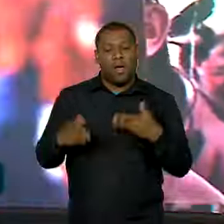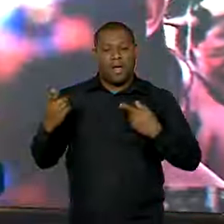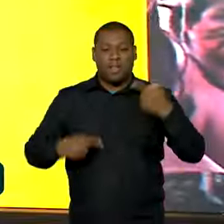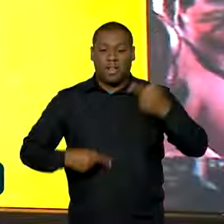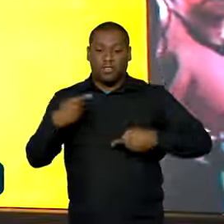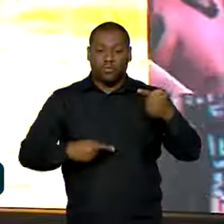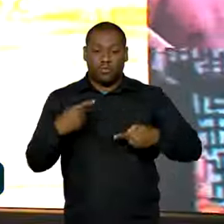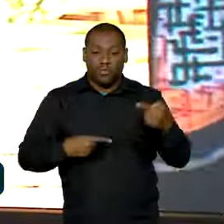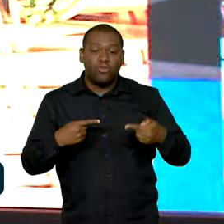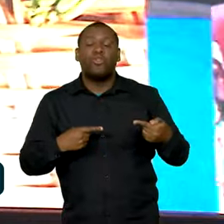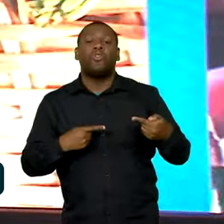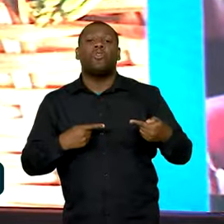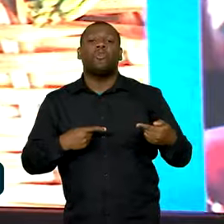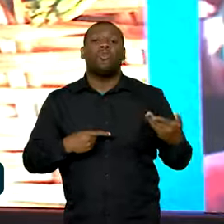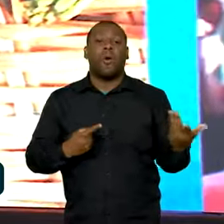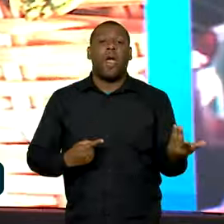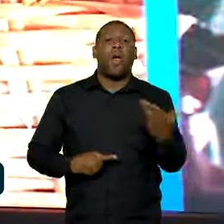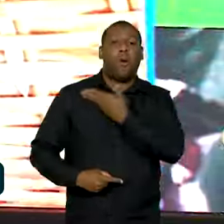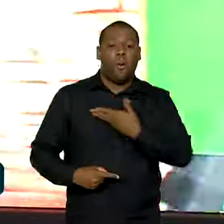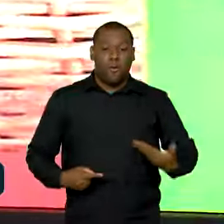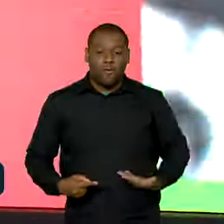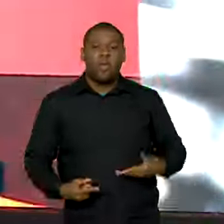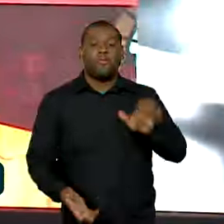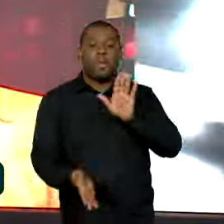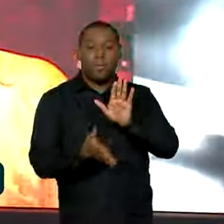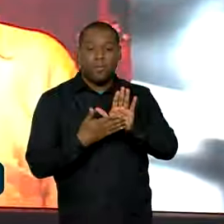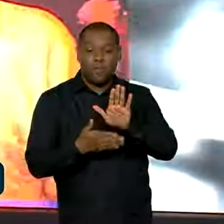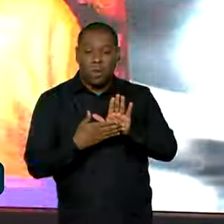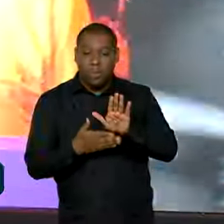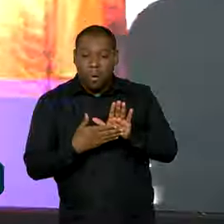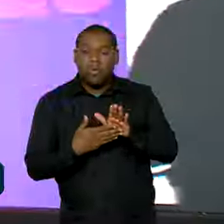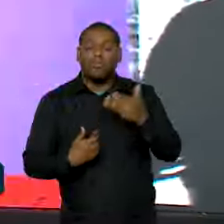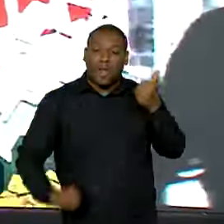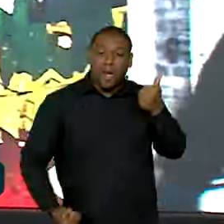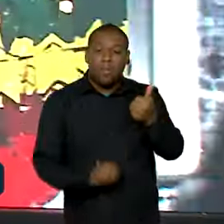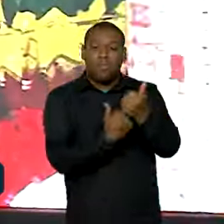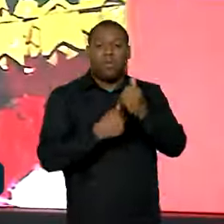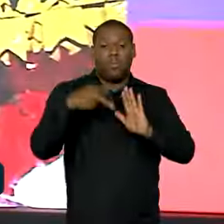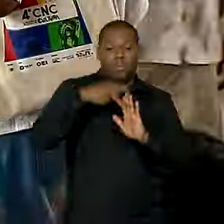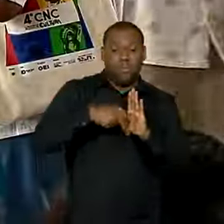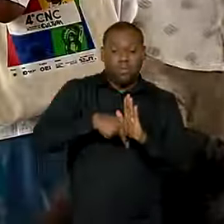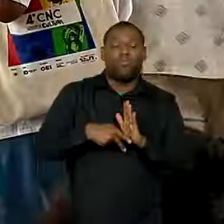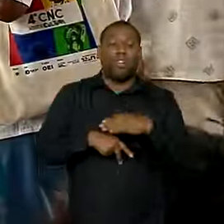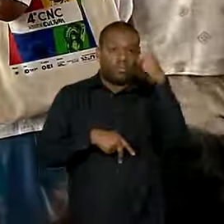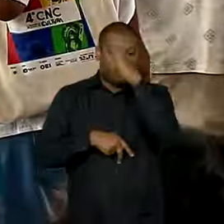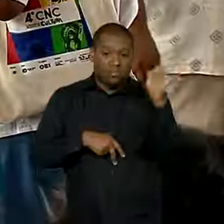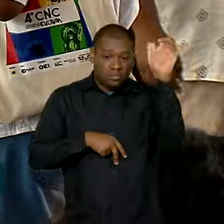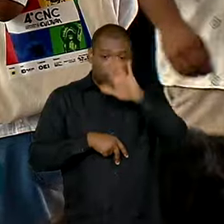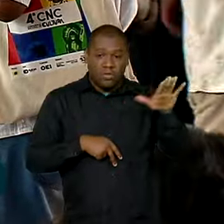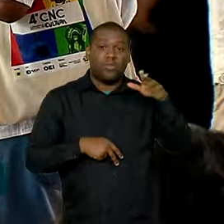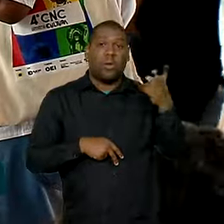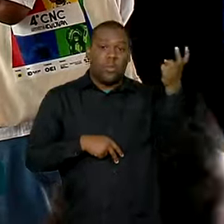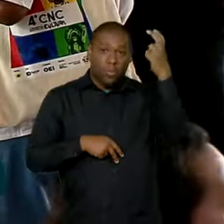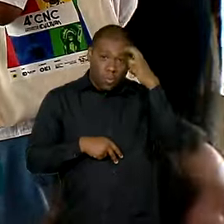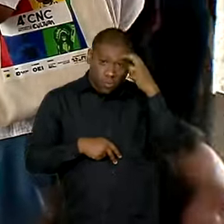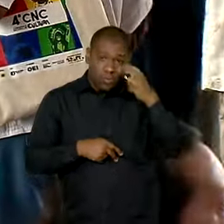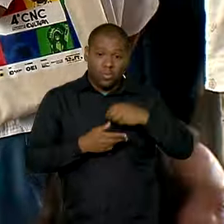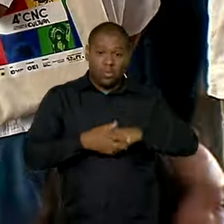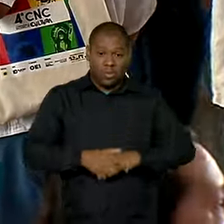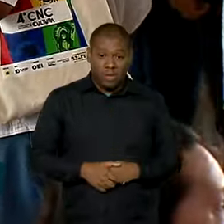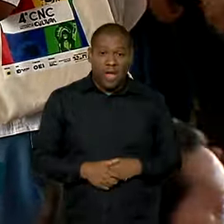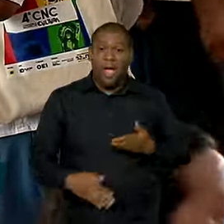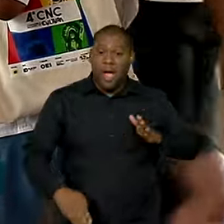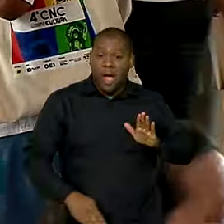políticas públicas para o setor e propostas para embasar o novo Plano Nacional de Cultura, que vai guiar as ações da pasta